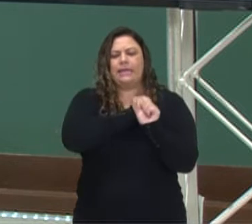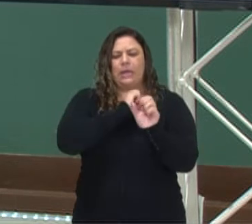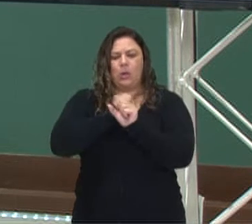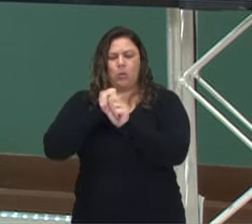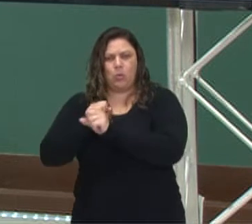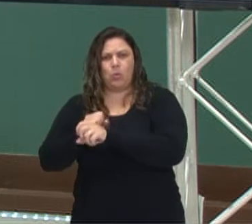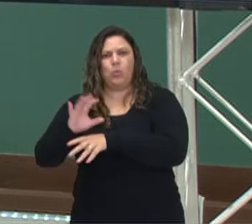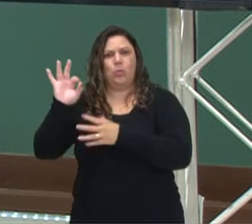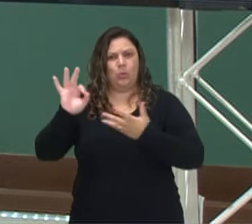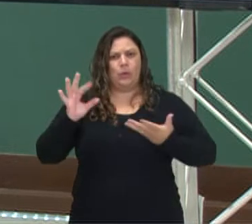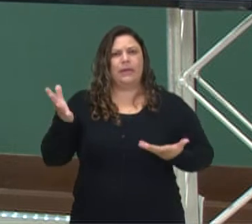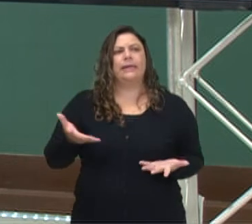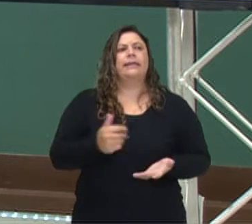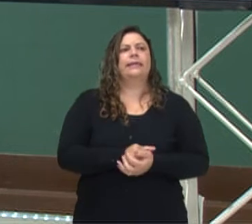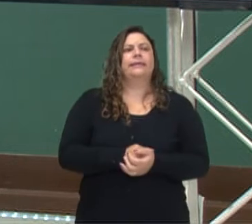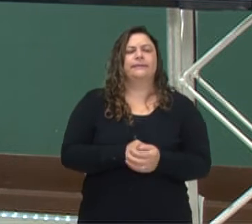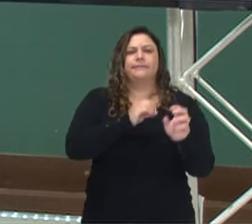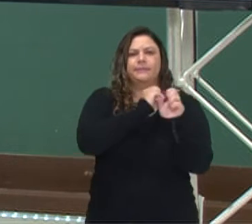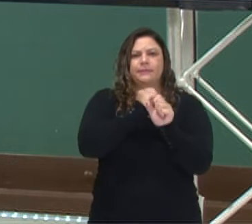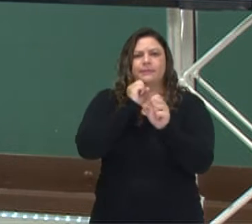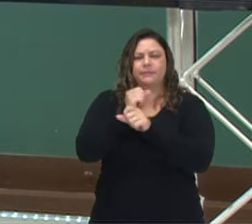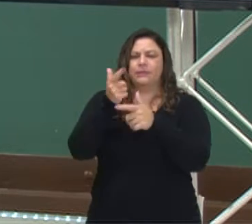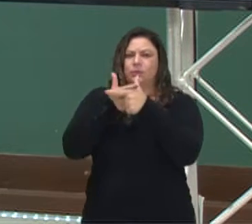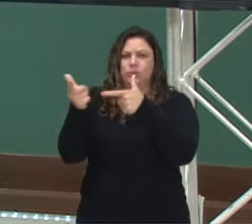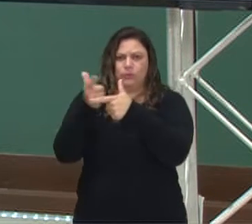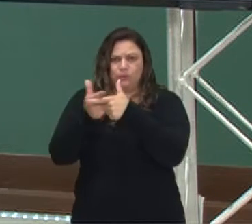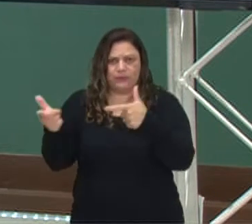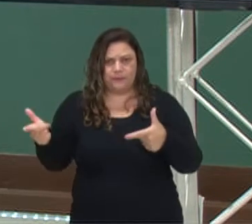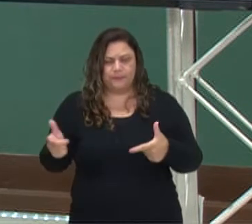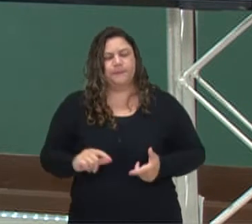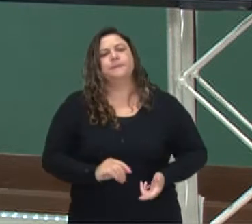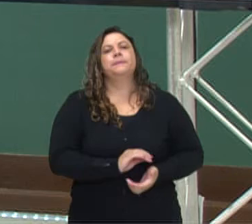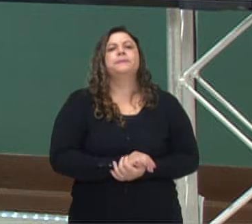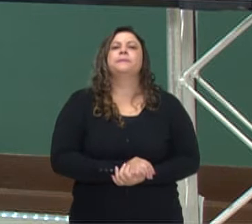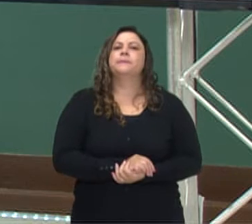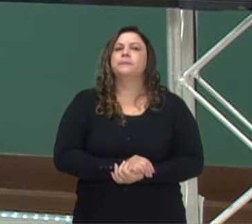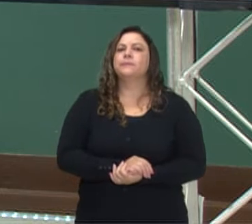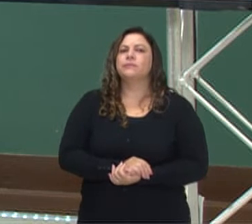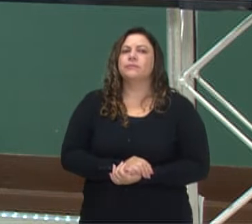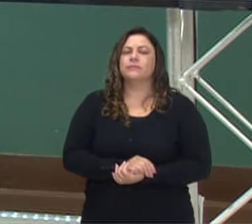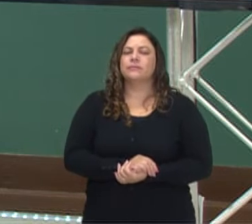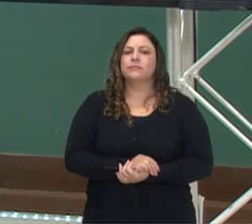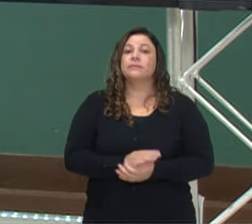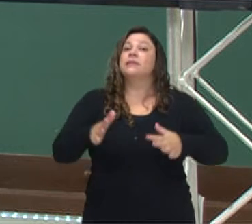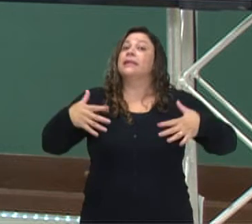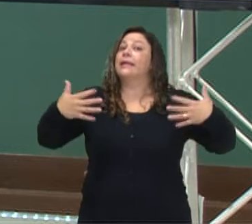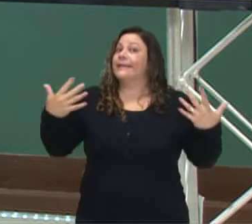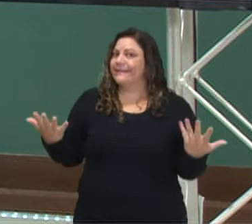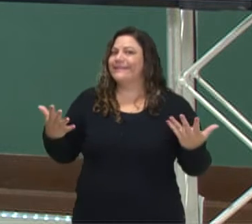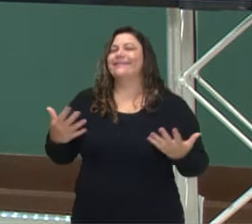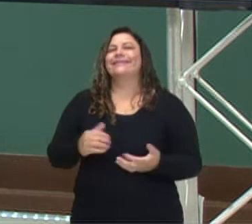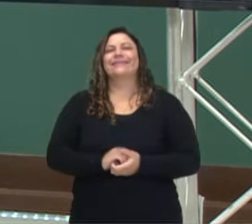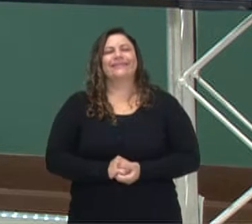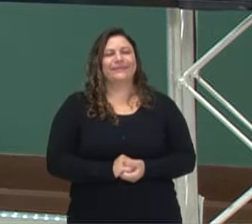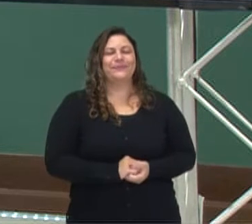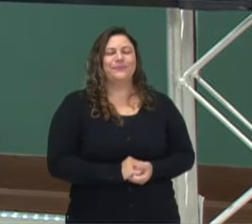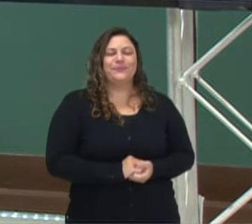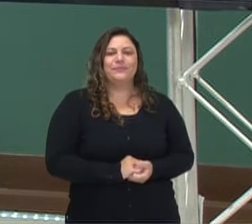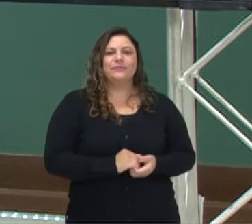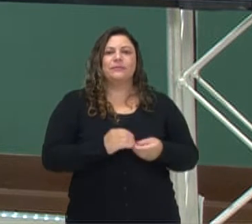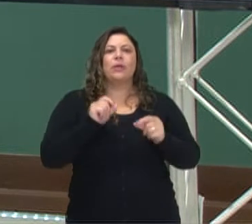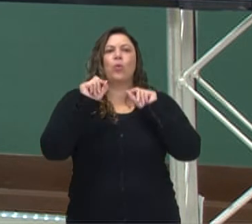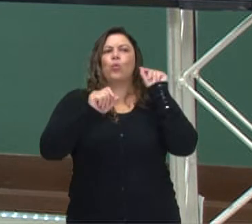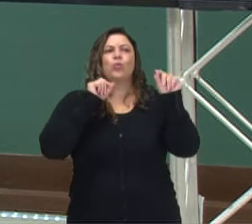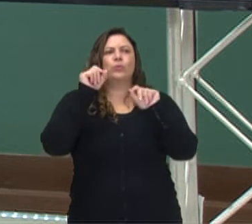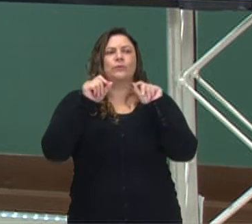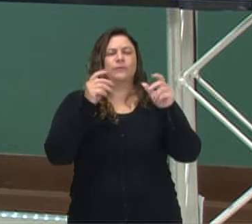potência, eu ia ter que calcular essa potência e fazer a divisão das frações depois. Certo? Então, veja bem. O que eu fiz aqui foi o